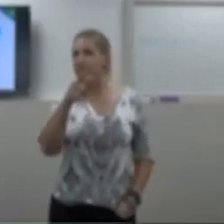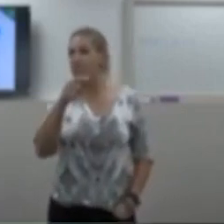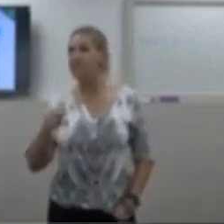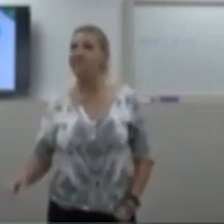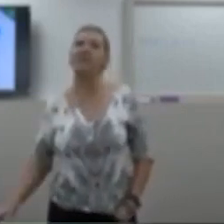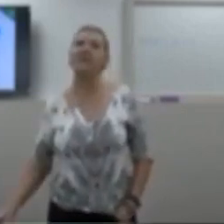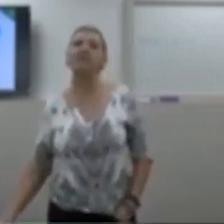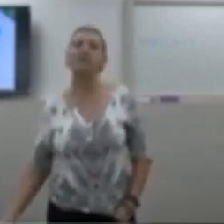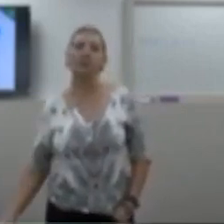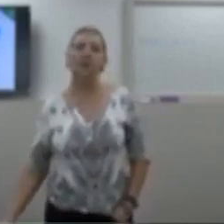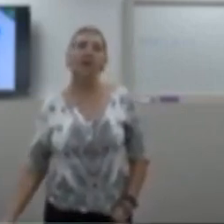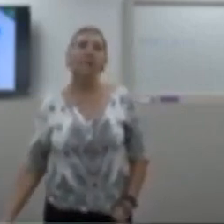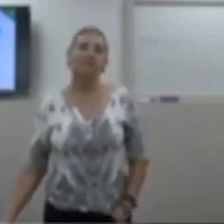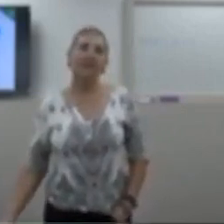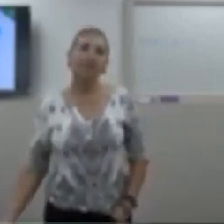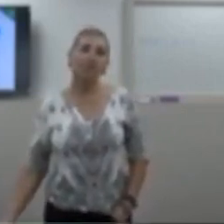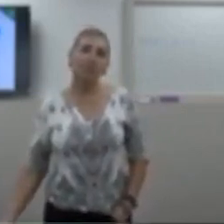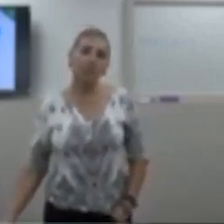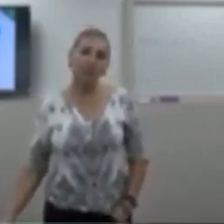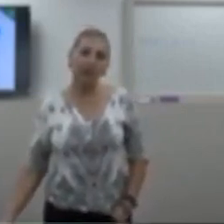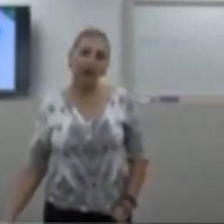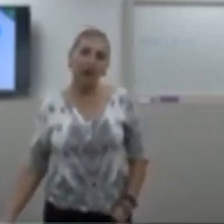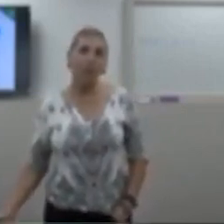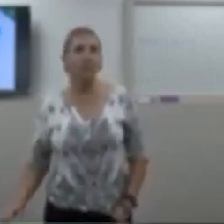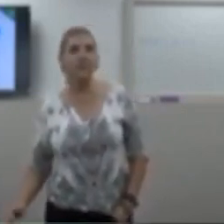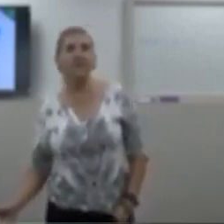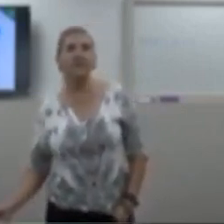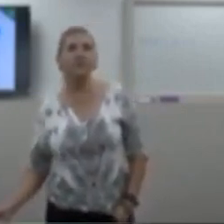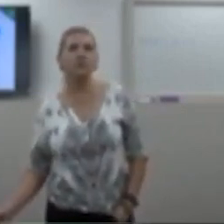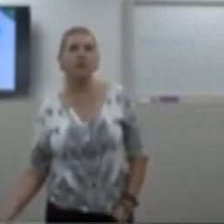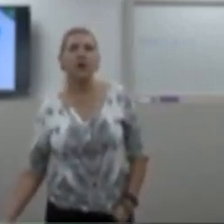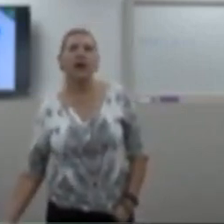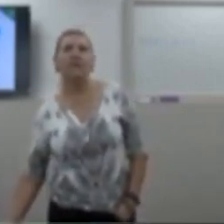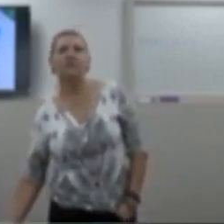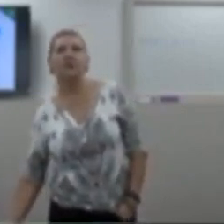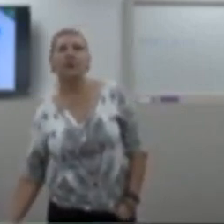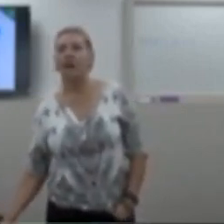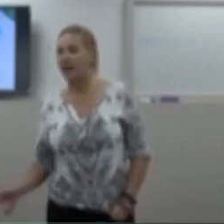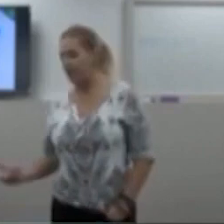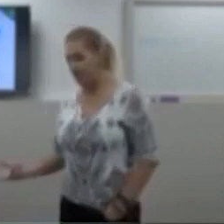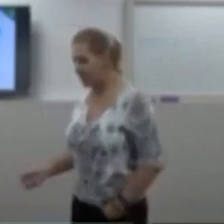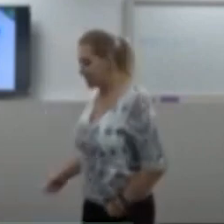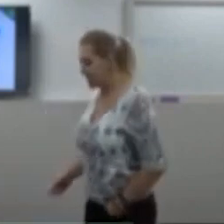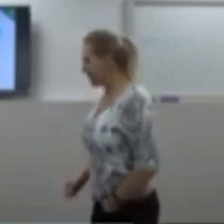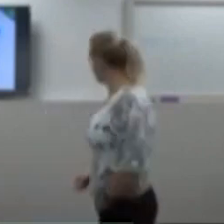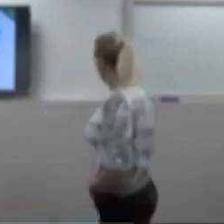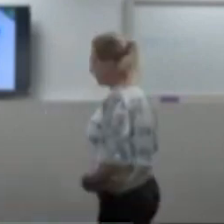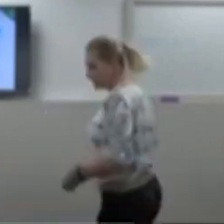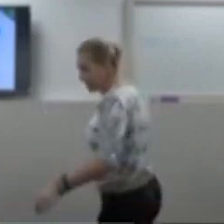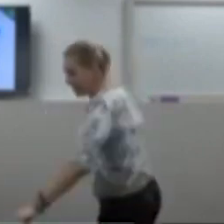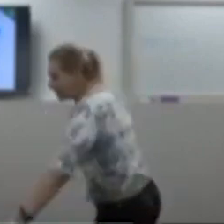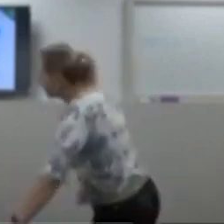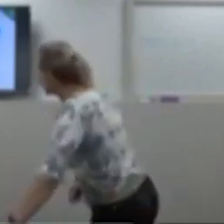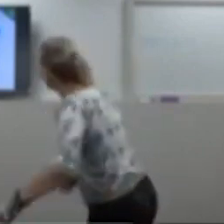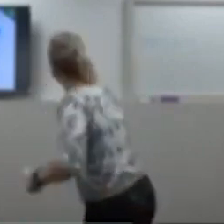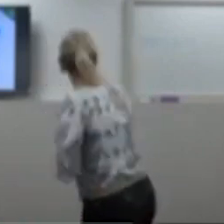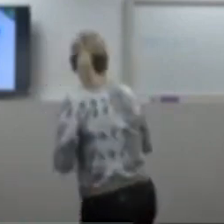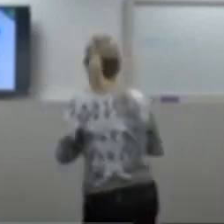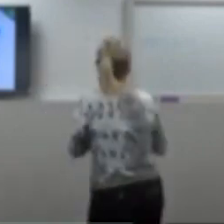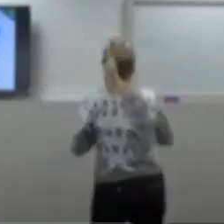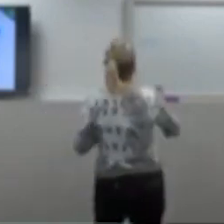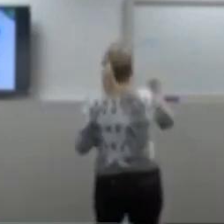você pode passar por extenso, passar do numeral para o extenso. Aí você coloca lá, por exemplo,